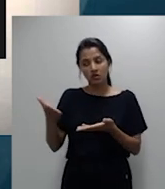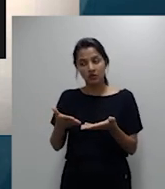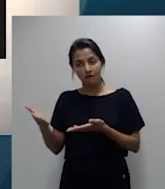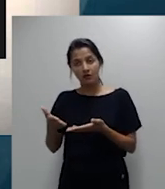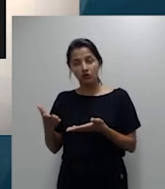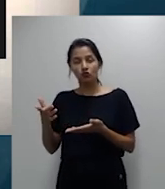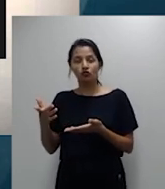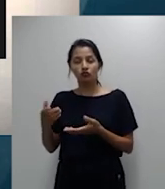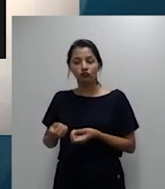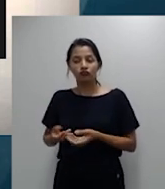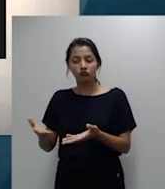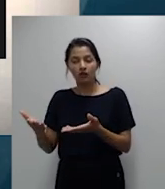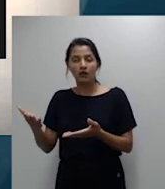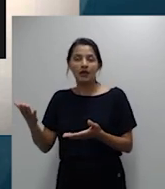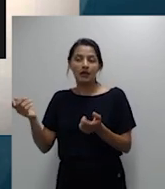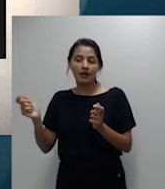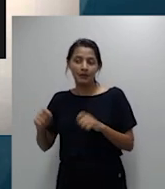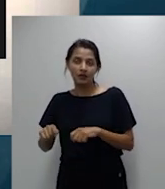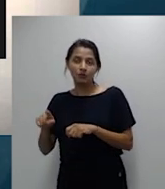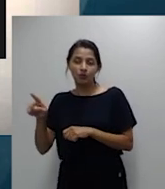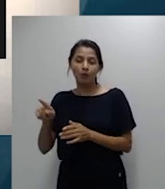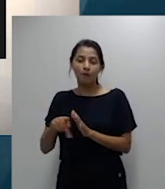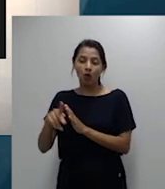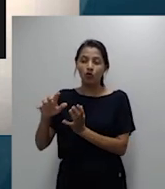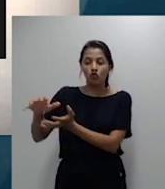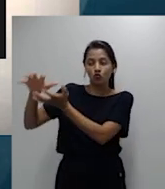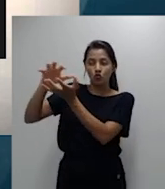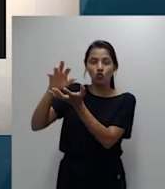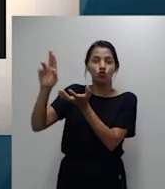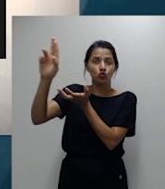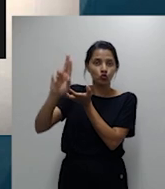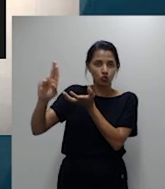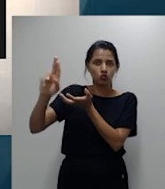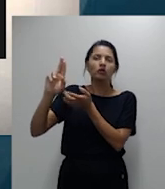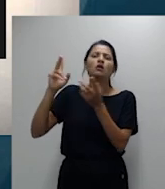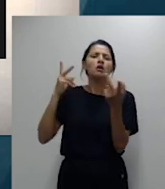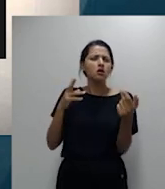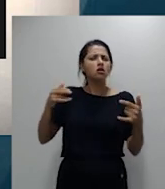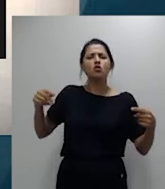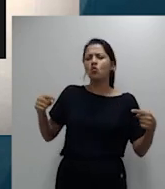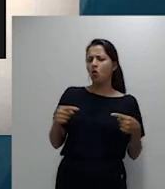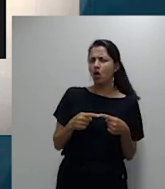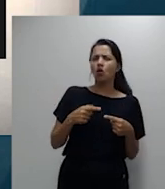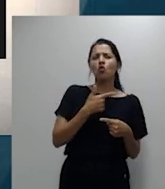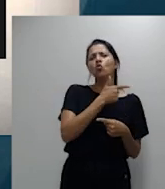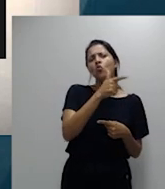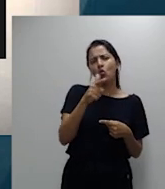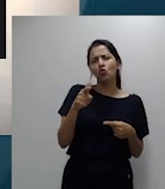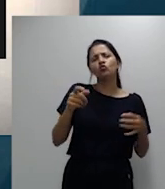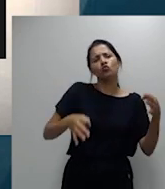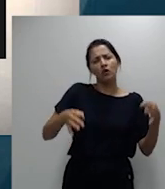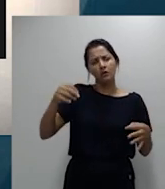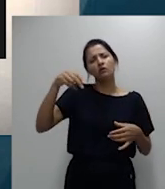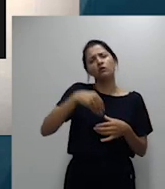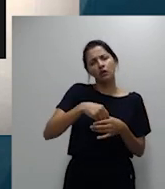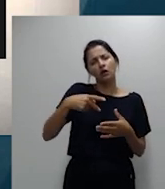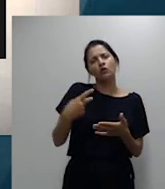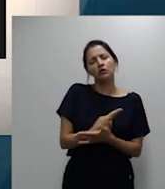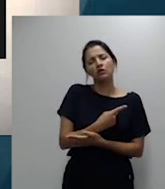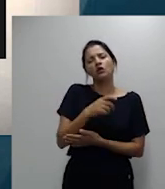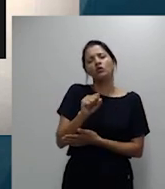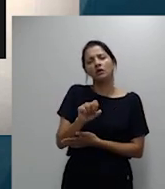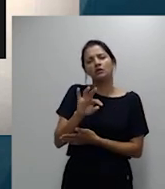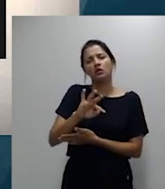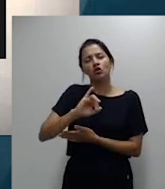capacidade de satélite também segue a linha dos demais precedentes do STJ no sentido